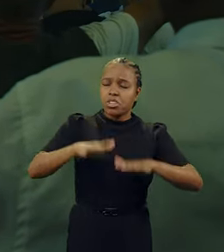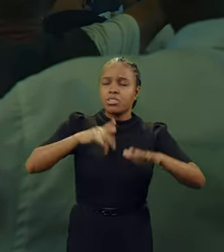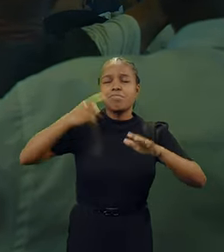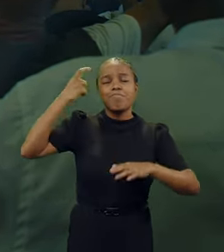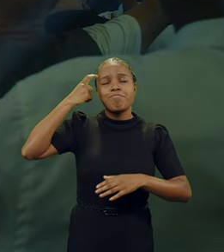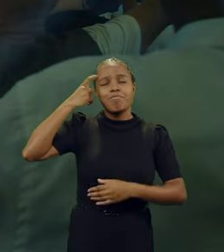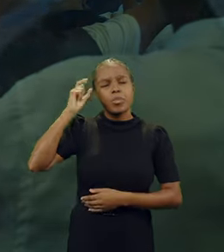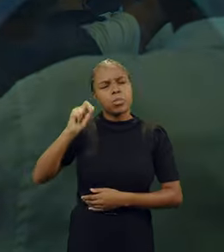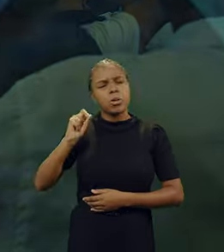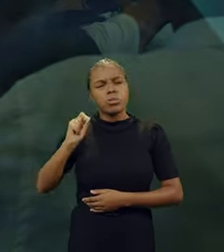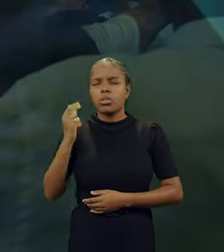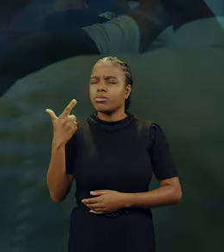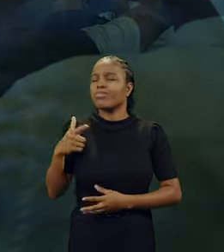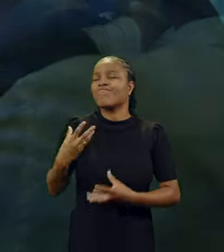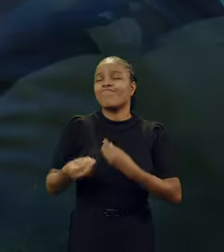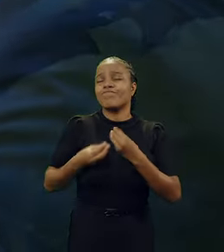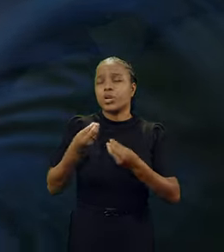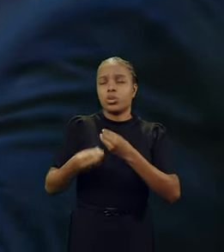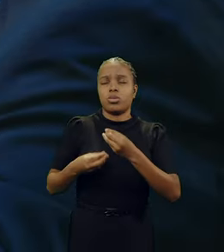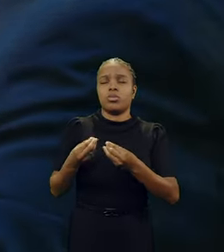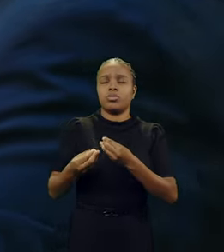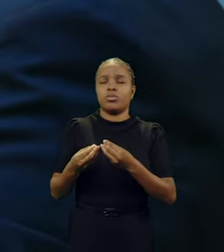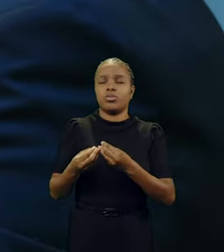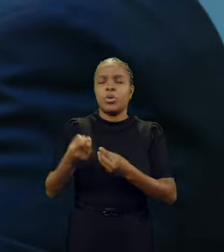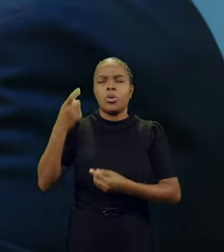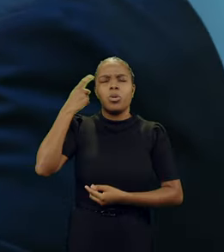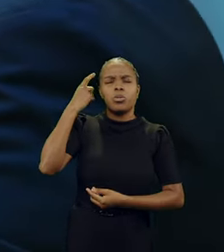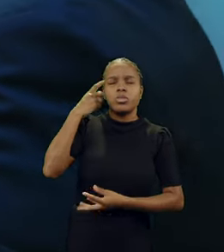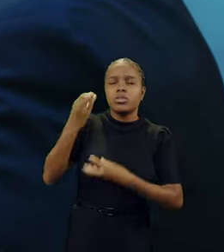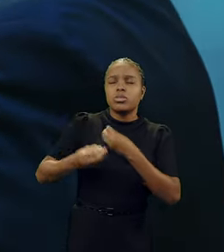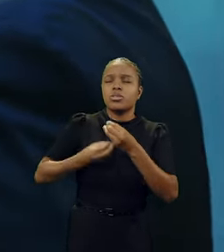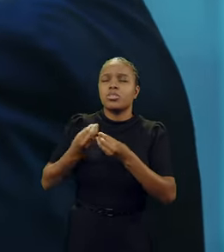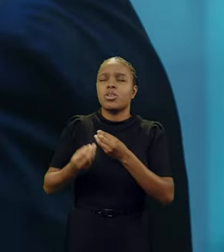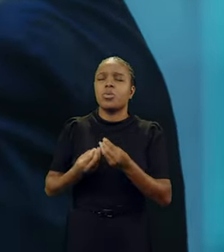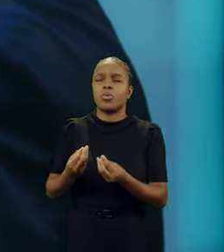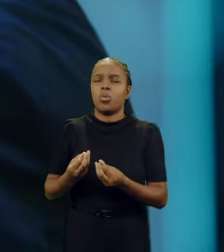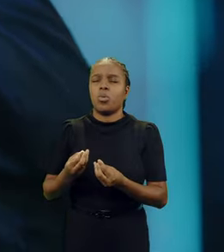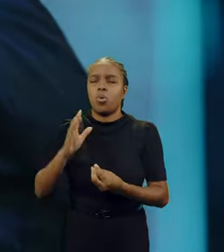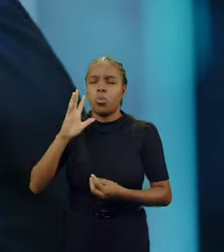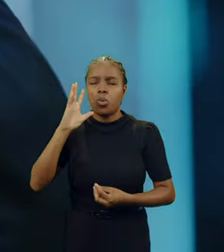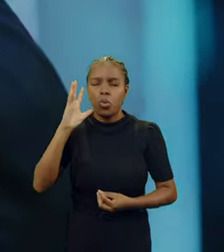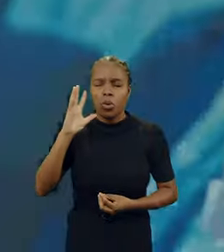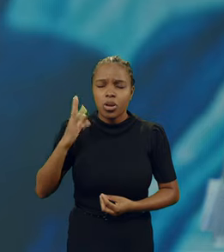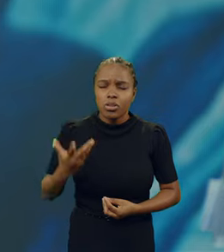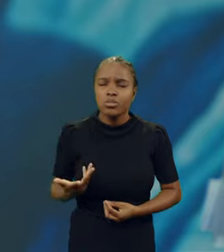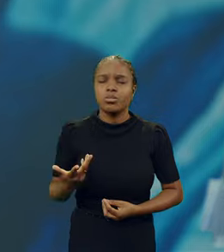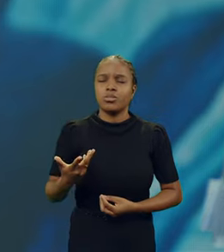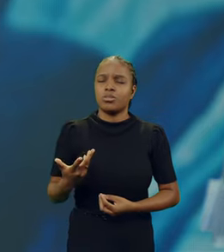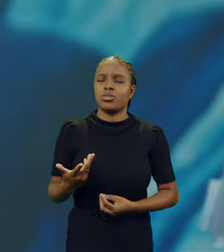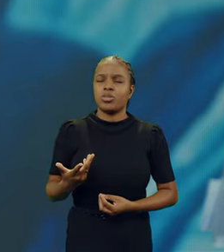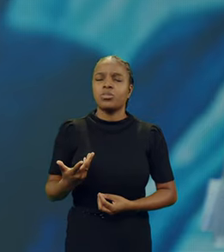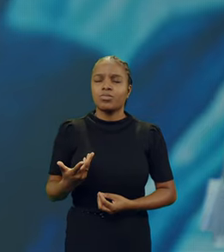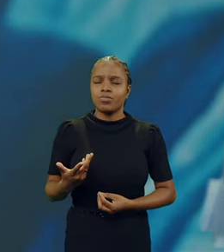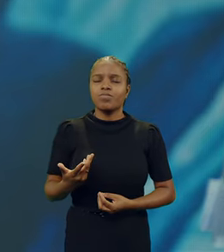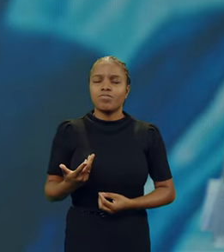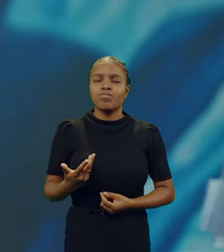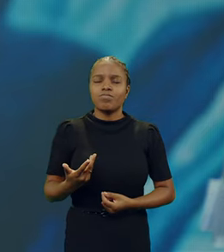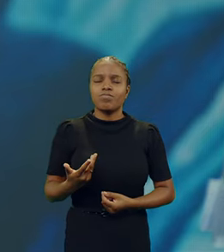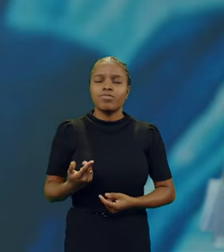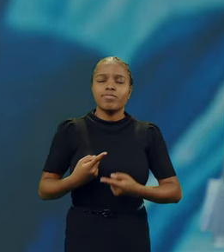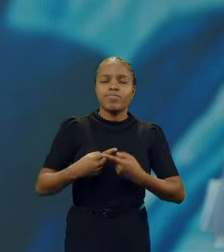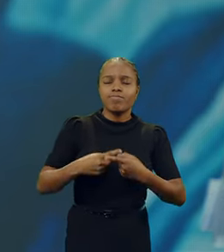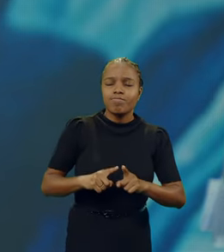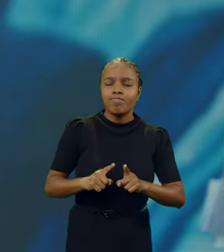pensa que já não tem mais jeito, já não tem mais saída, já não tem mais solução, ó Deus.